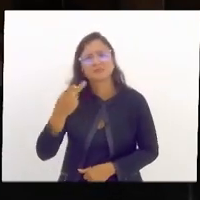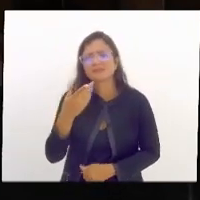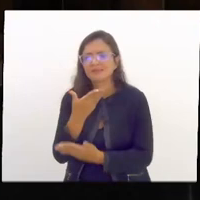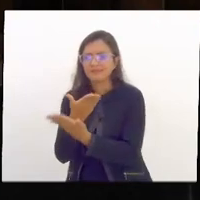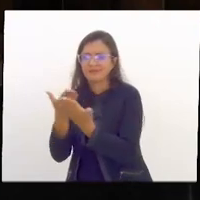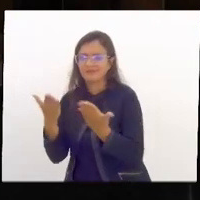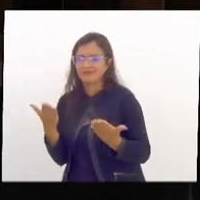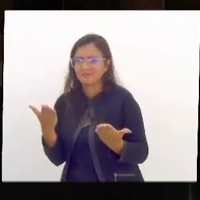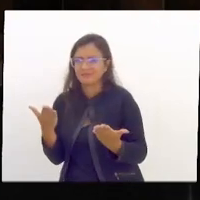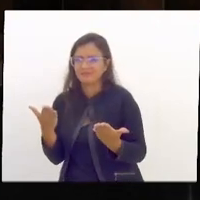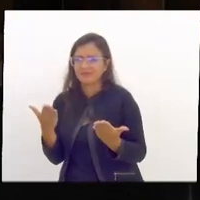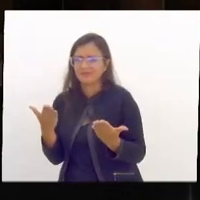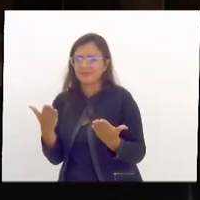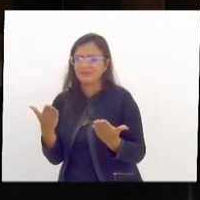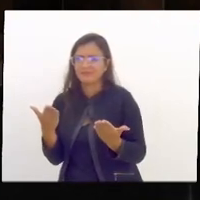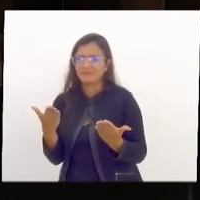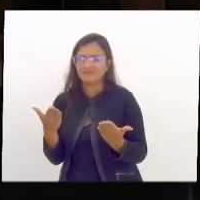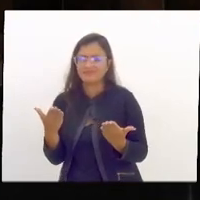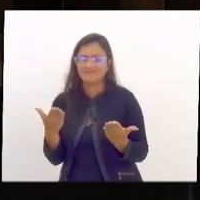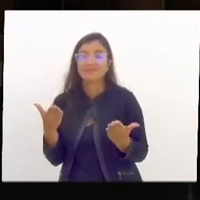até